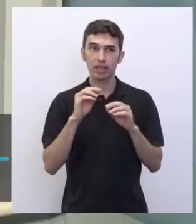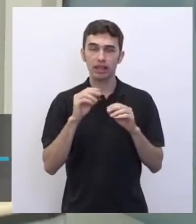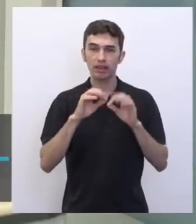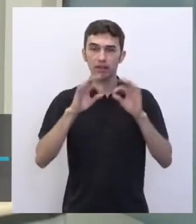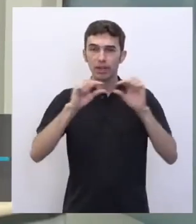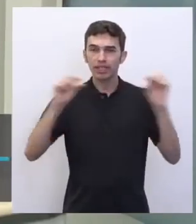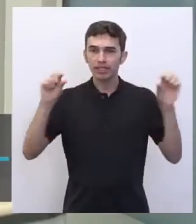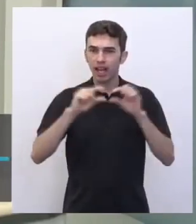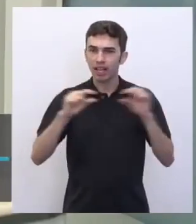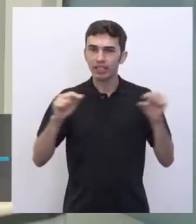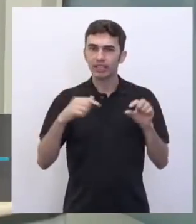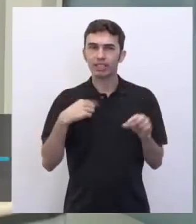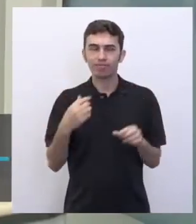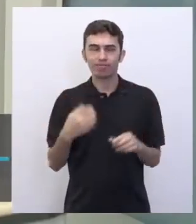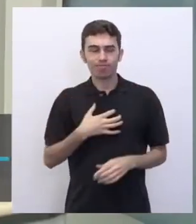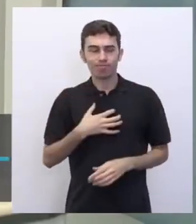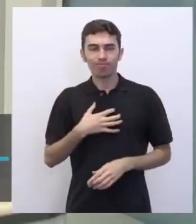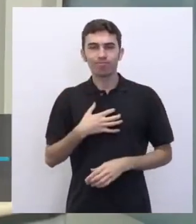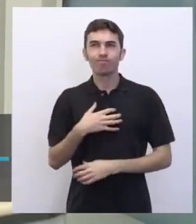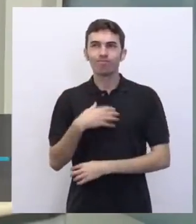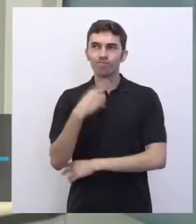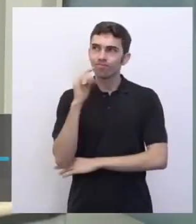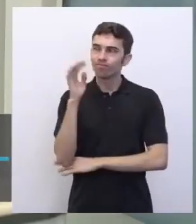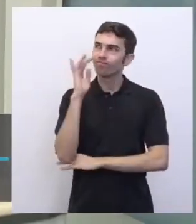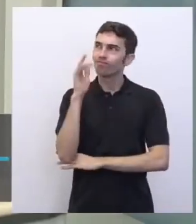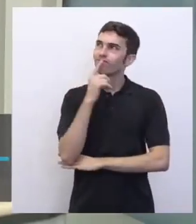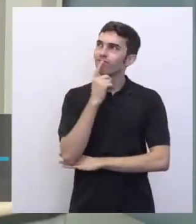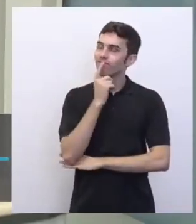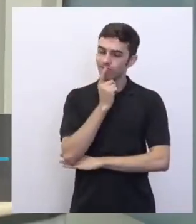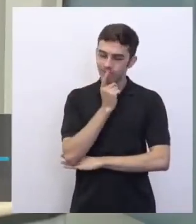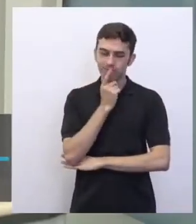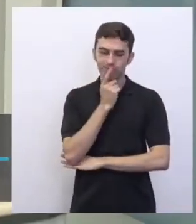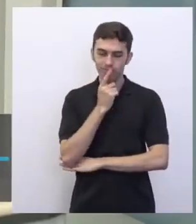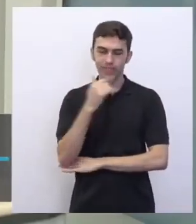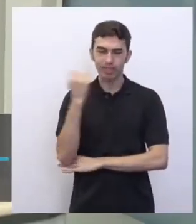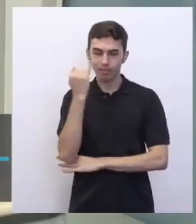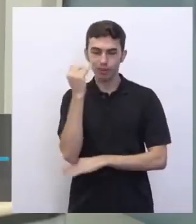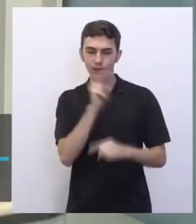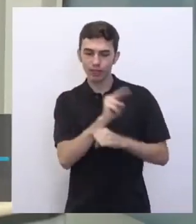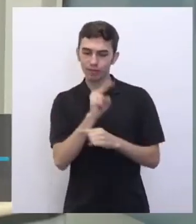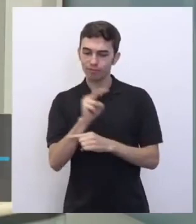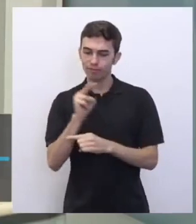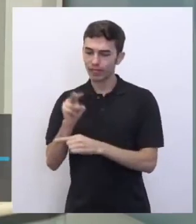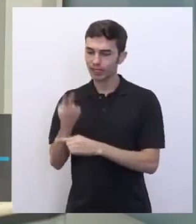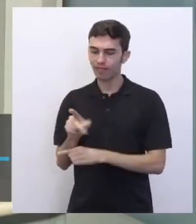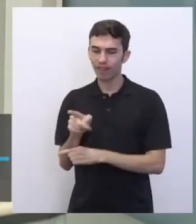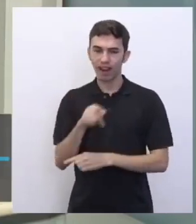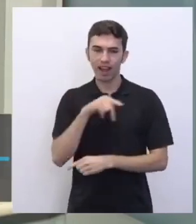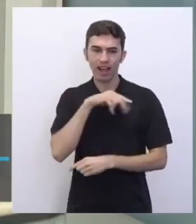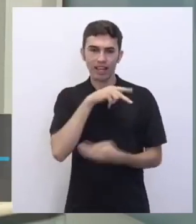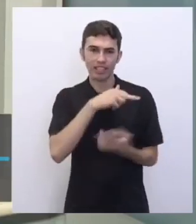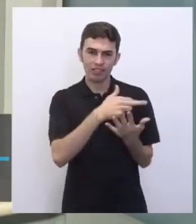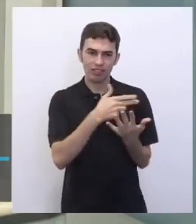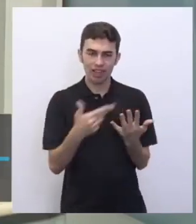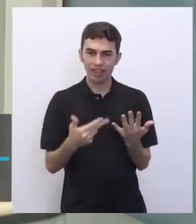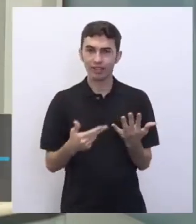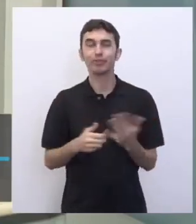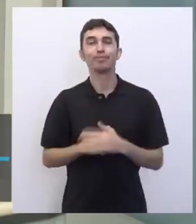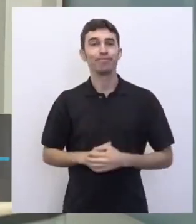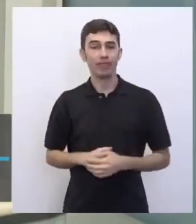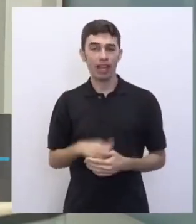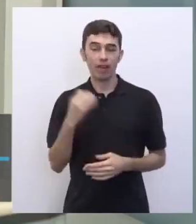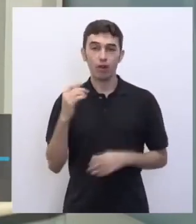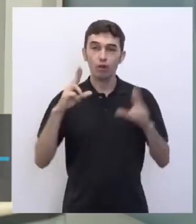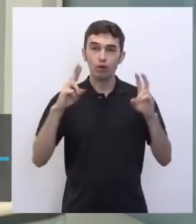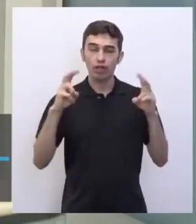realmente nos tocam, nos fazem refletir sobre a importância da preservação de diversas espécies. É um vídeo que se